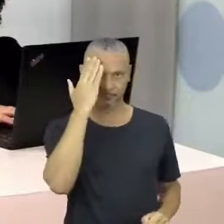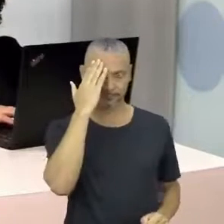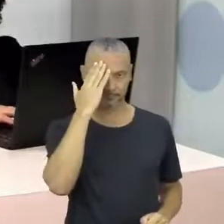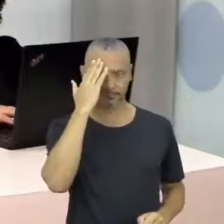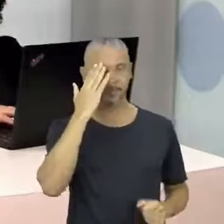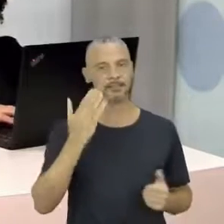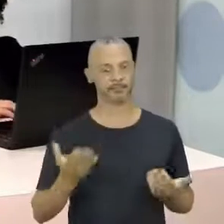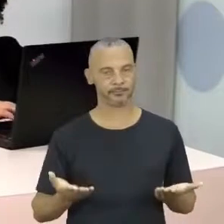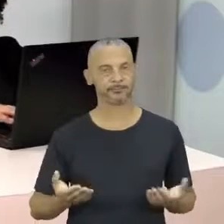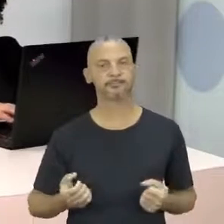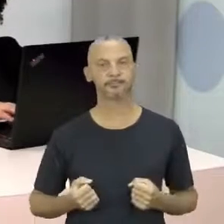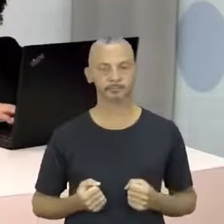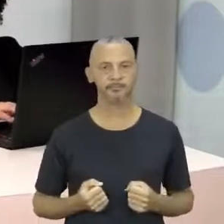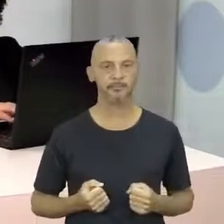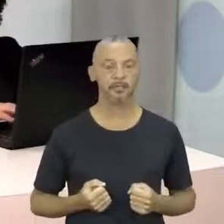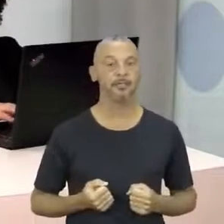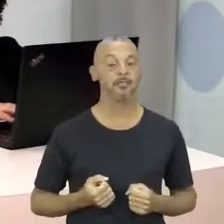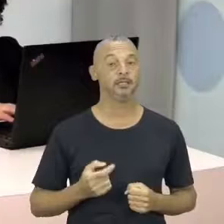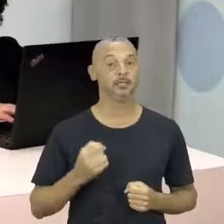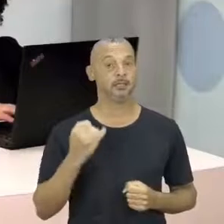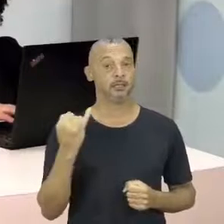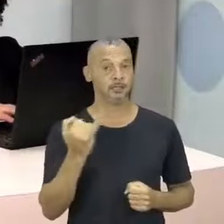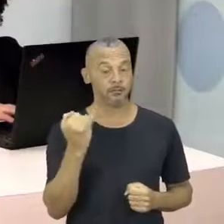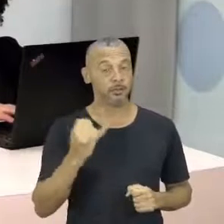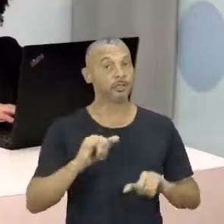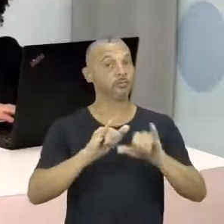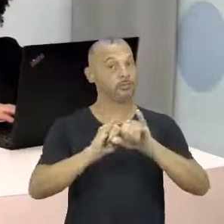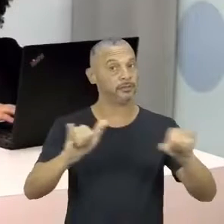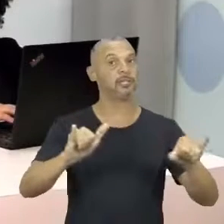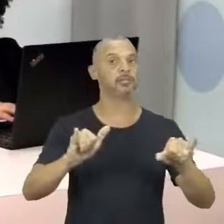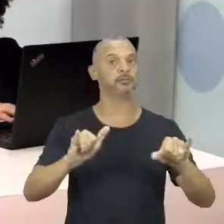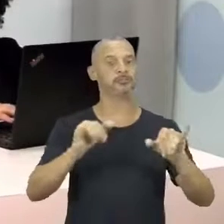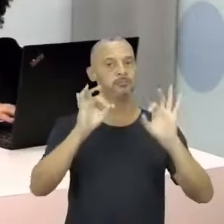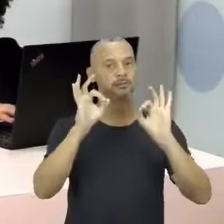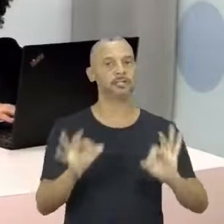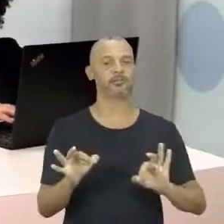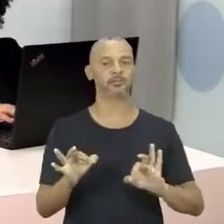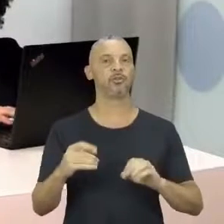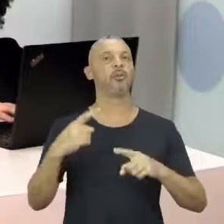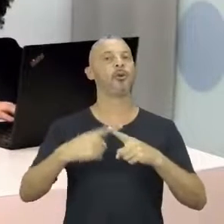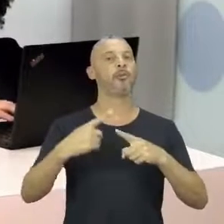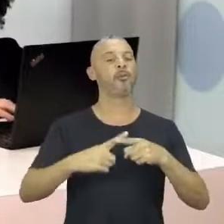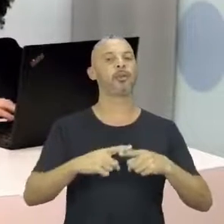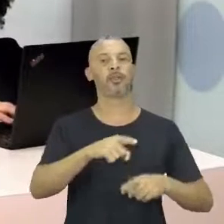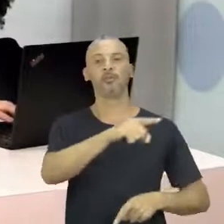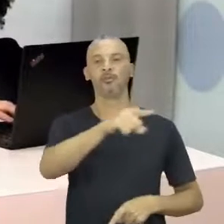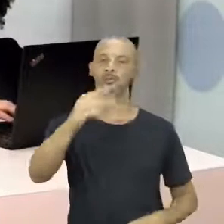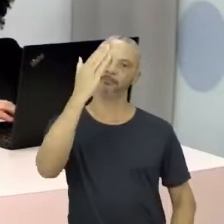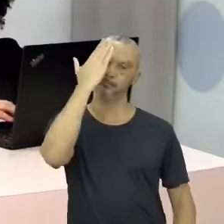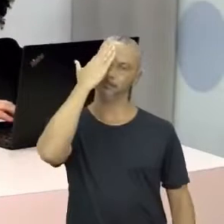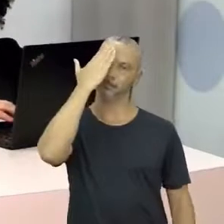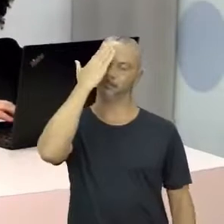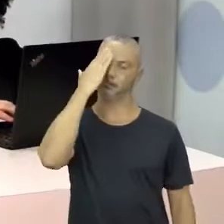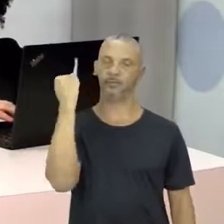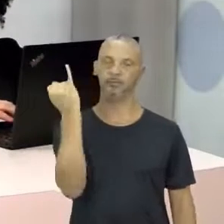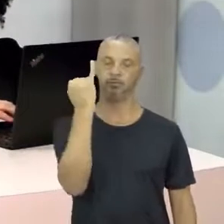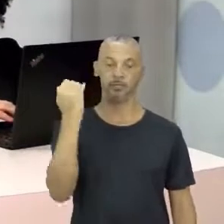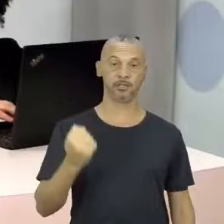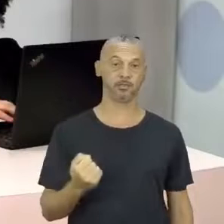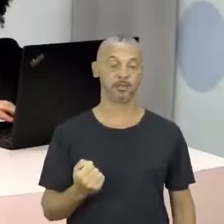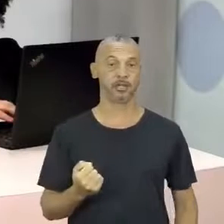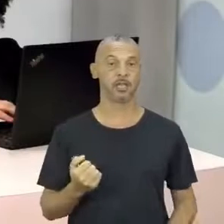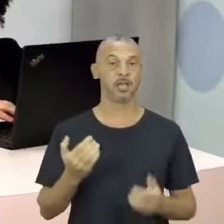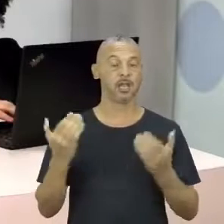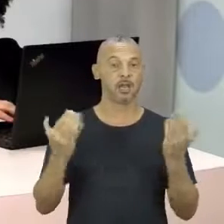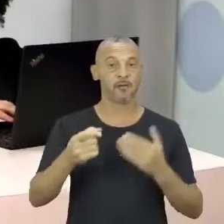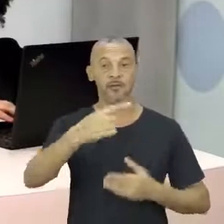contratação temporária, tá? A gente reforça isso porque é importante que você saiba que, nesse momento, a